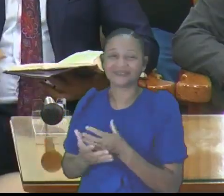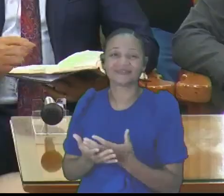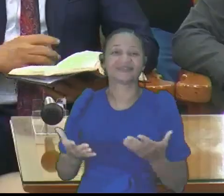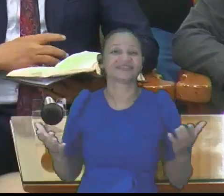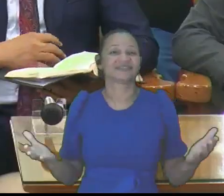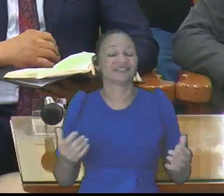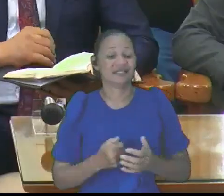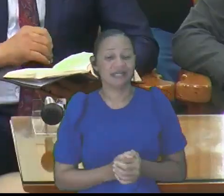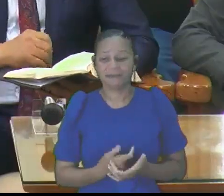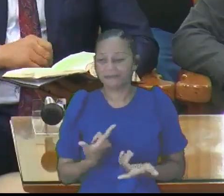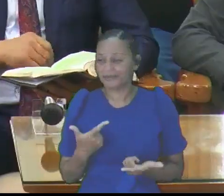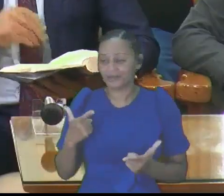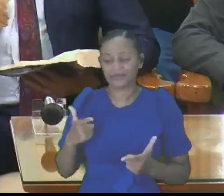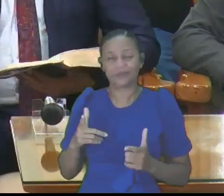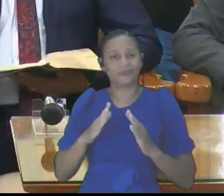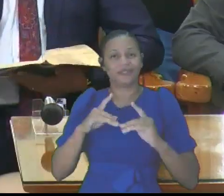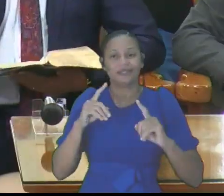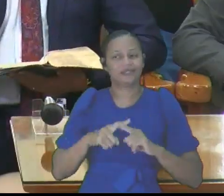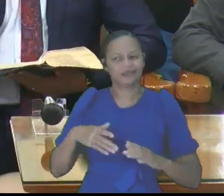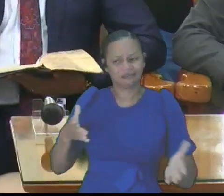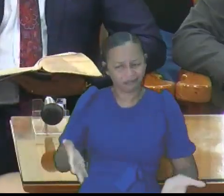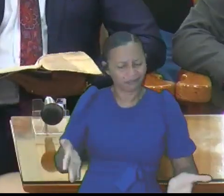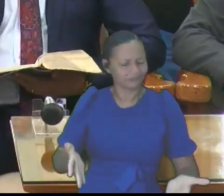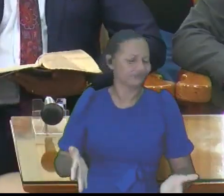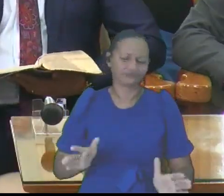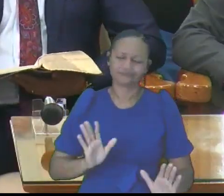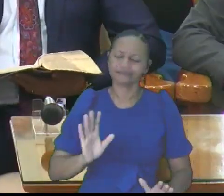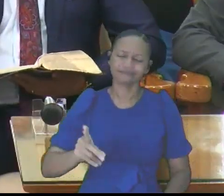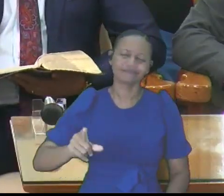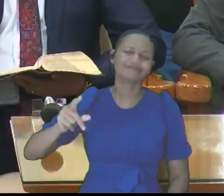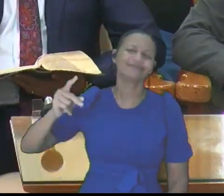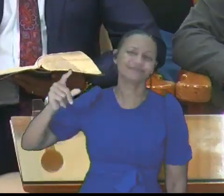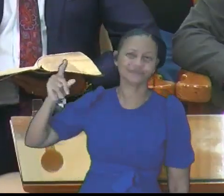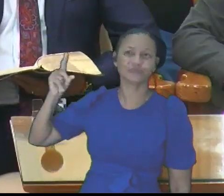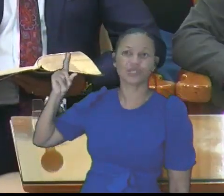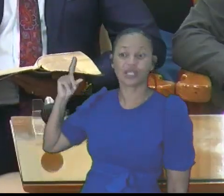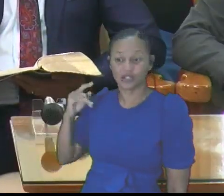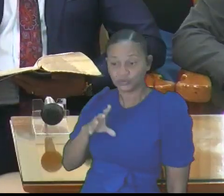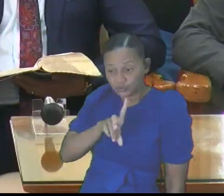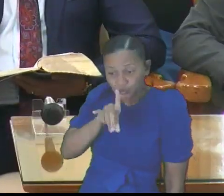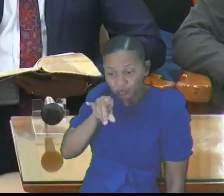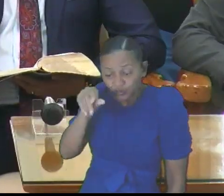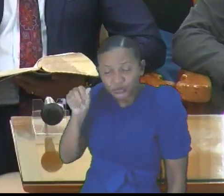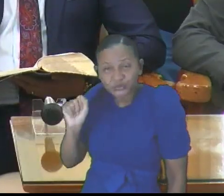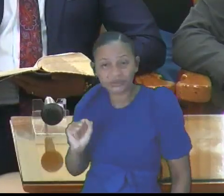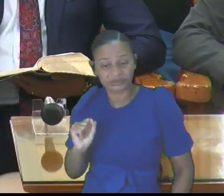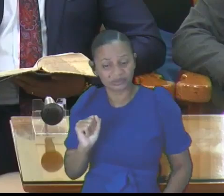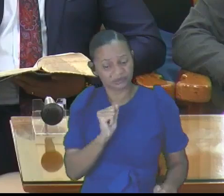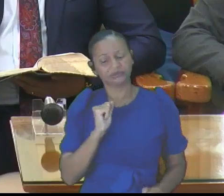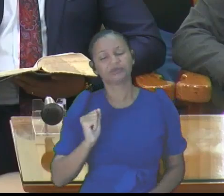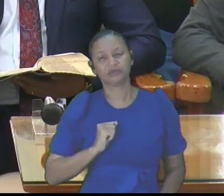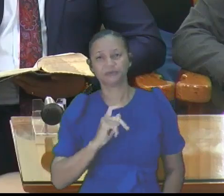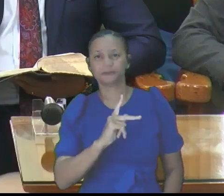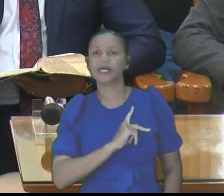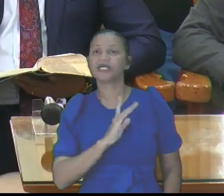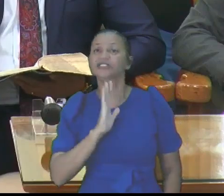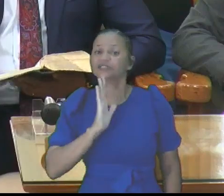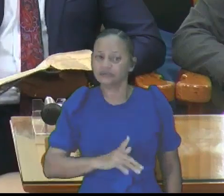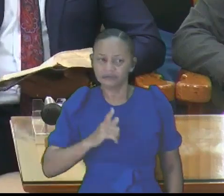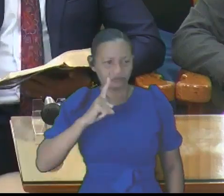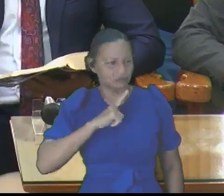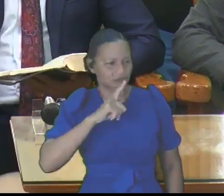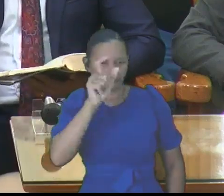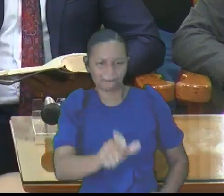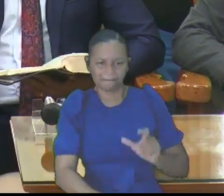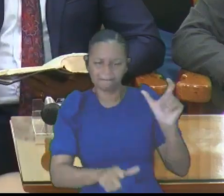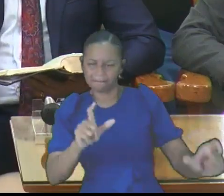os desigrejados não são de agora, eles são antigos. Nos dias apostólicos já tinha gente